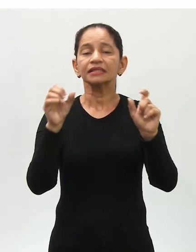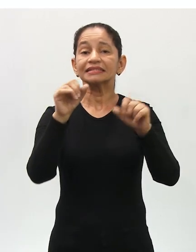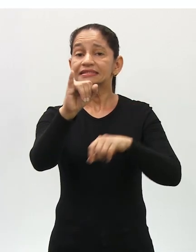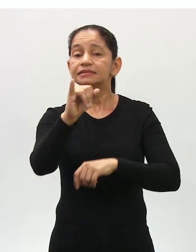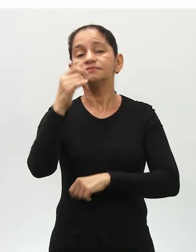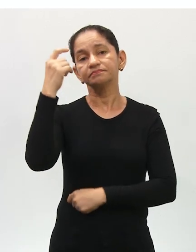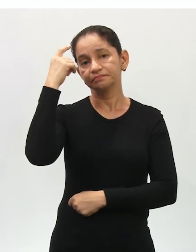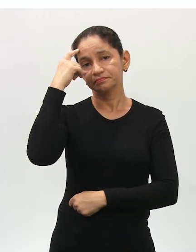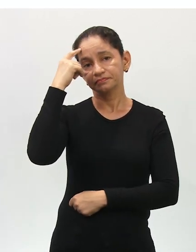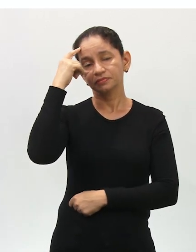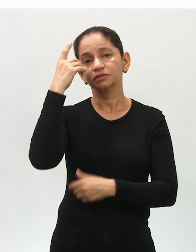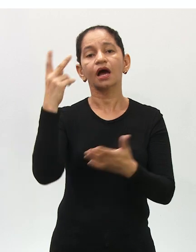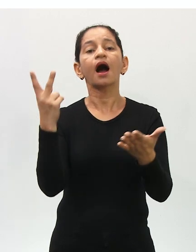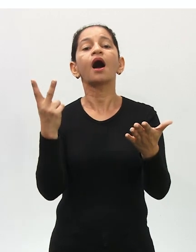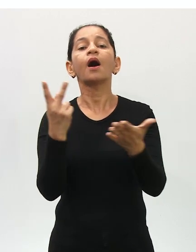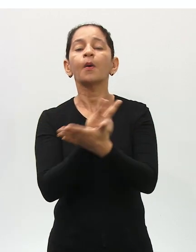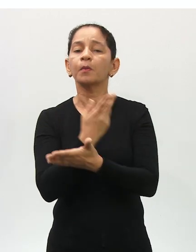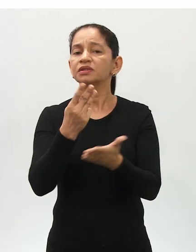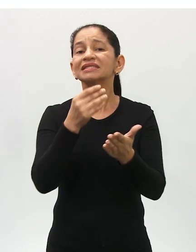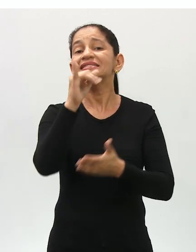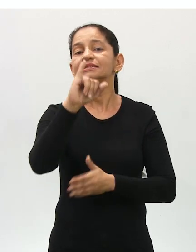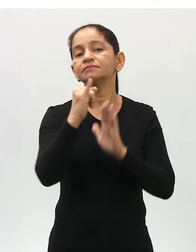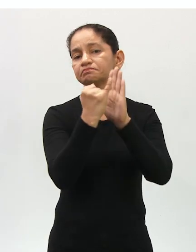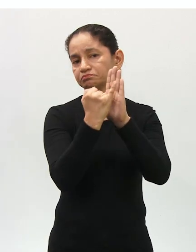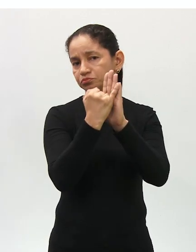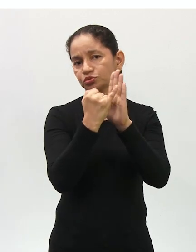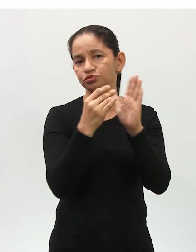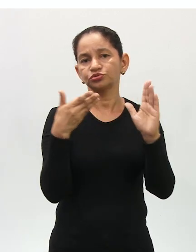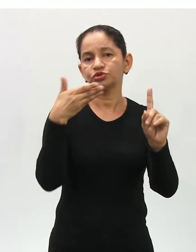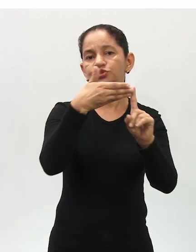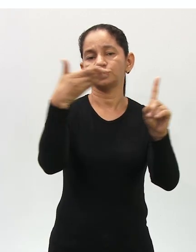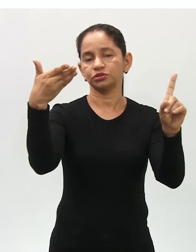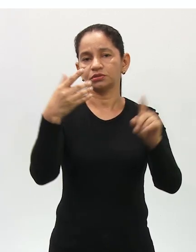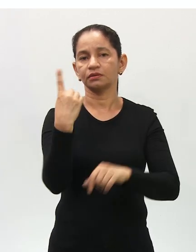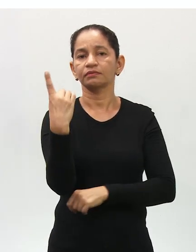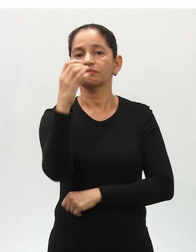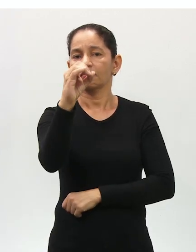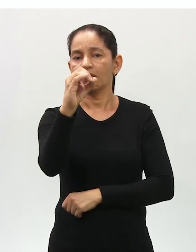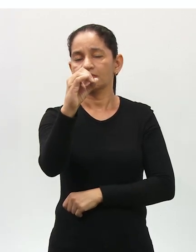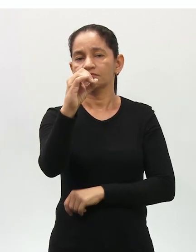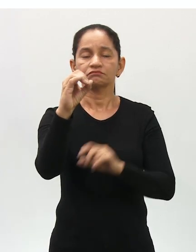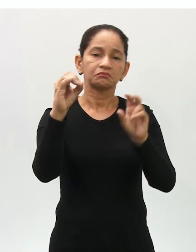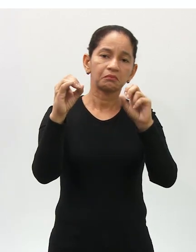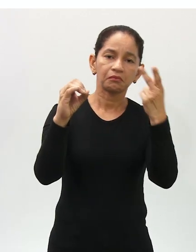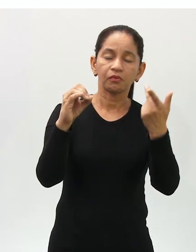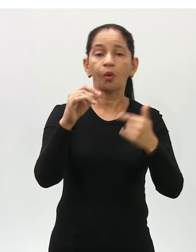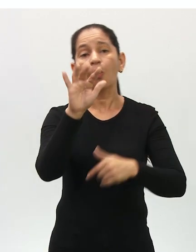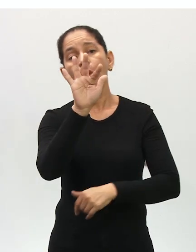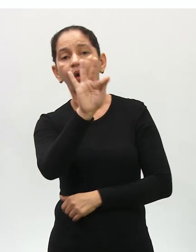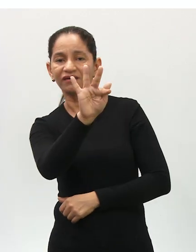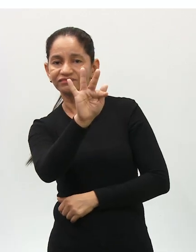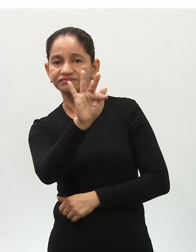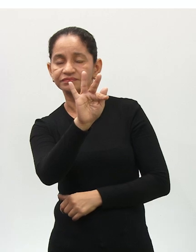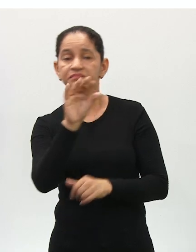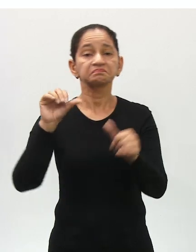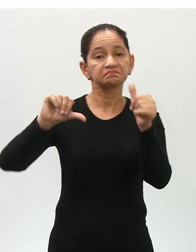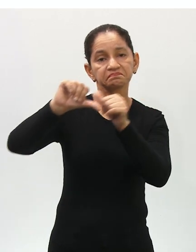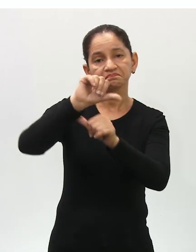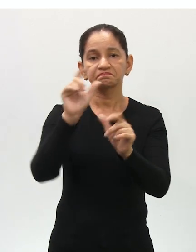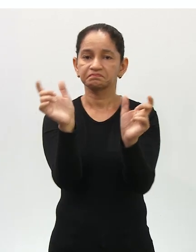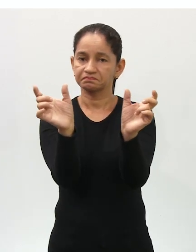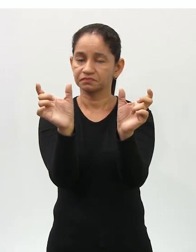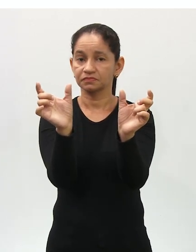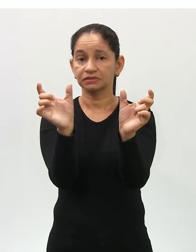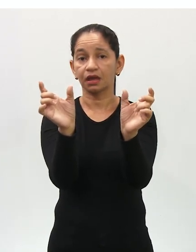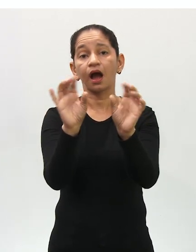receita, se ela foi por uma ação, por exemplo, cobrança de impostos, então ela vai ter esse código 10 ou ela vai ter uma letra F. Se